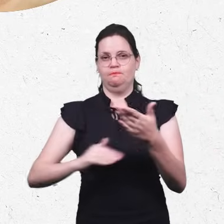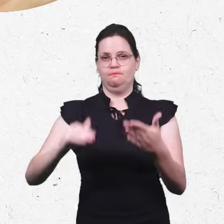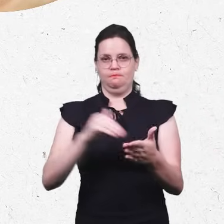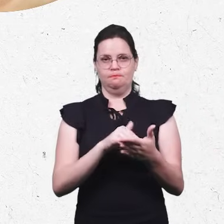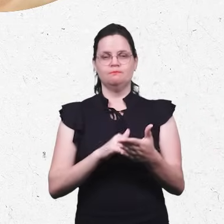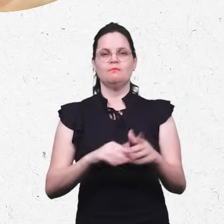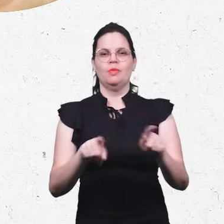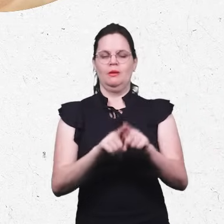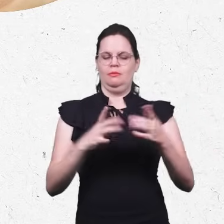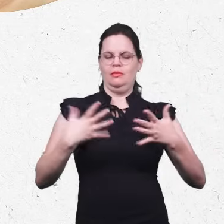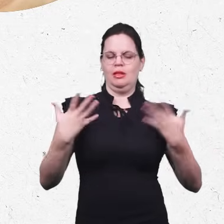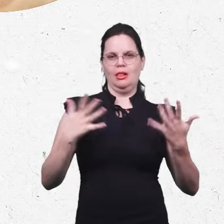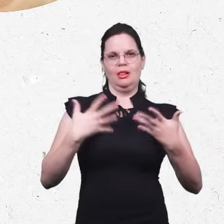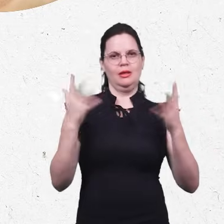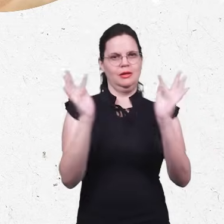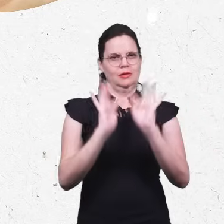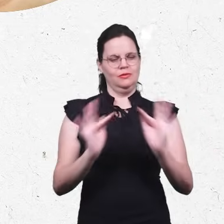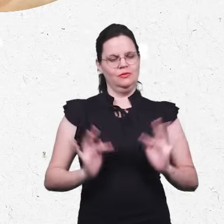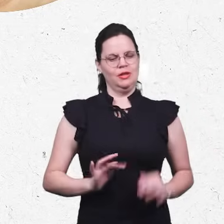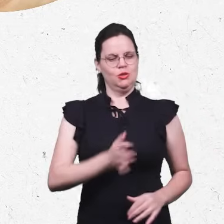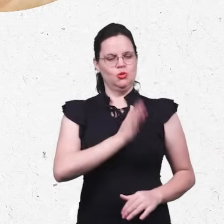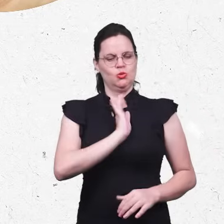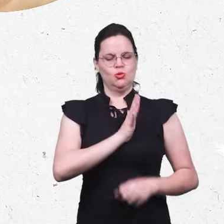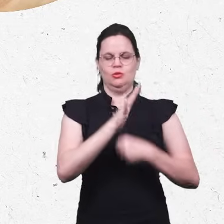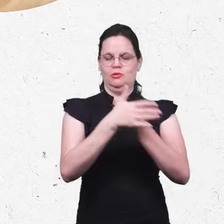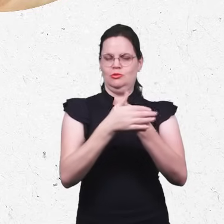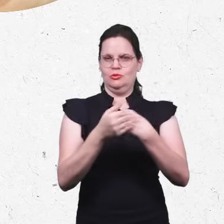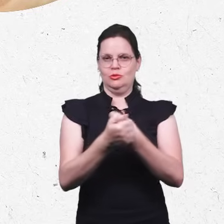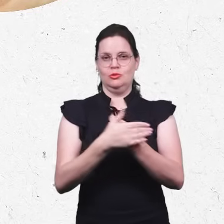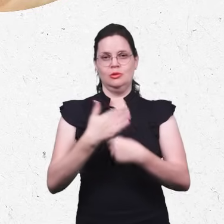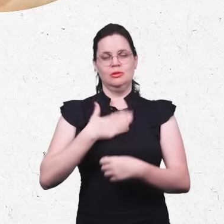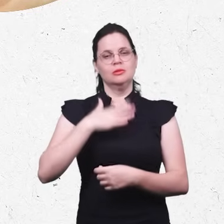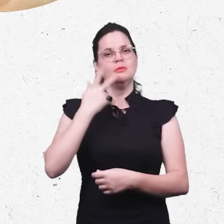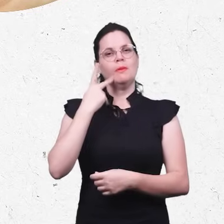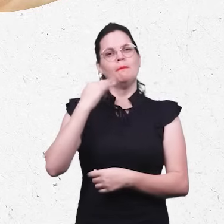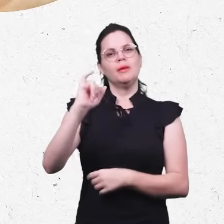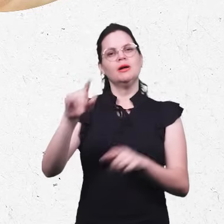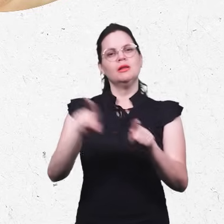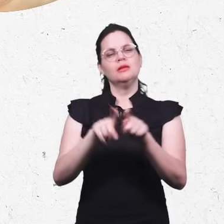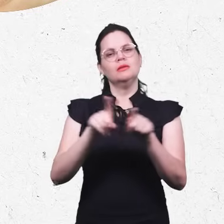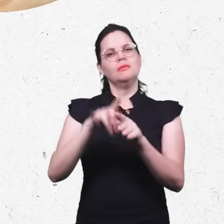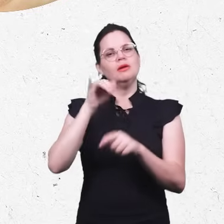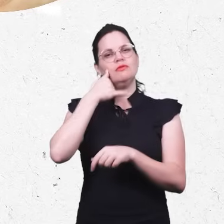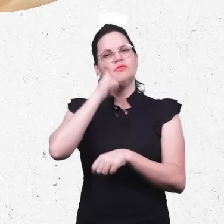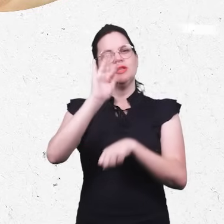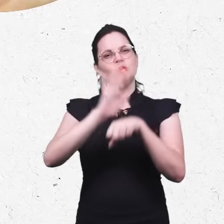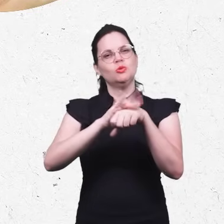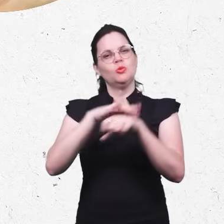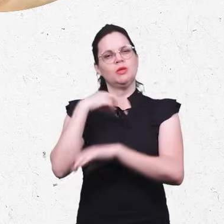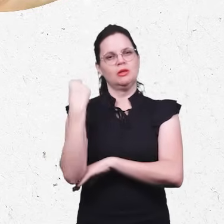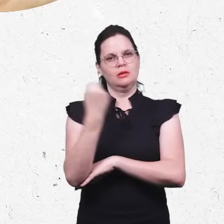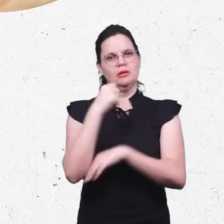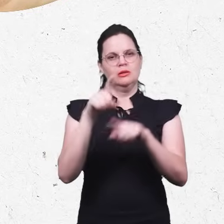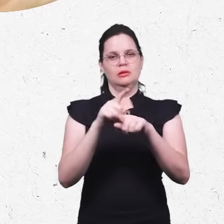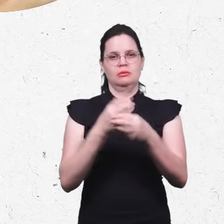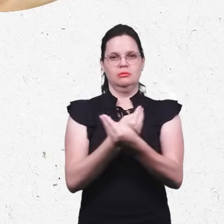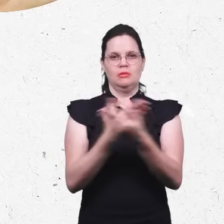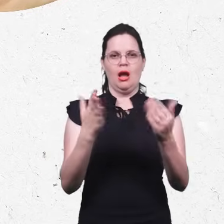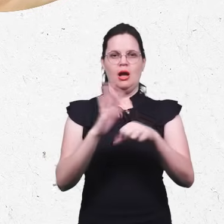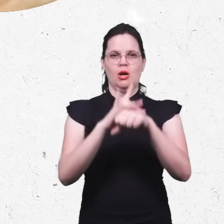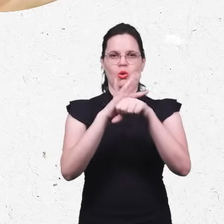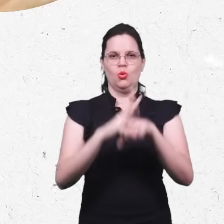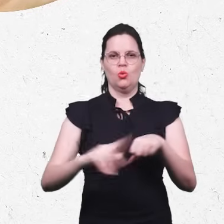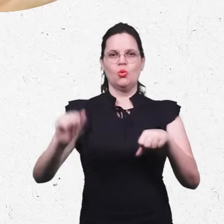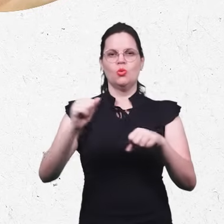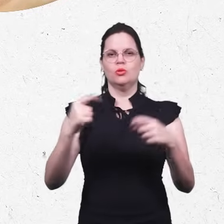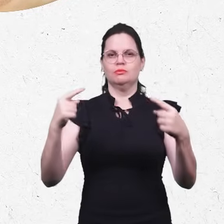sustento, alegrando o coração, Senhor, calentando, ó Pai, repreendendo as enfermidades, ó Deus, o Senhor possa estar dando a cura, conforme